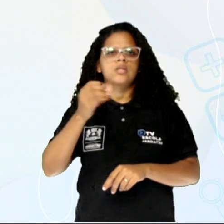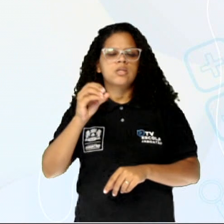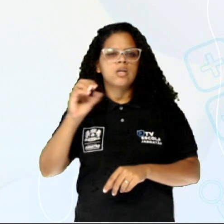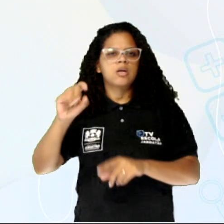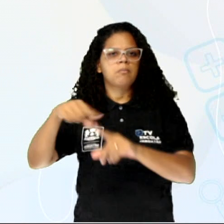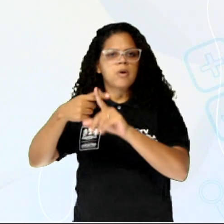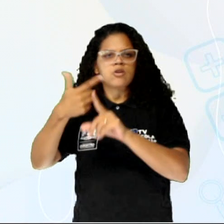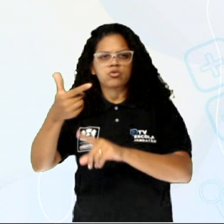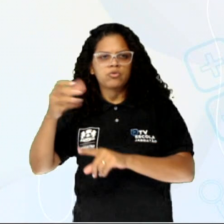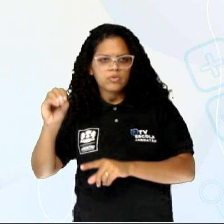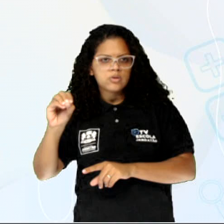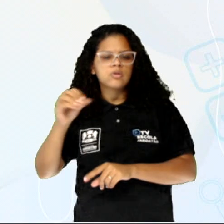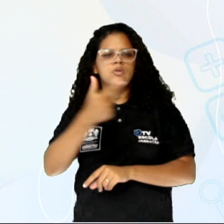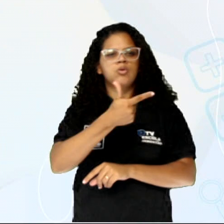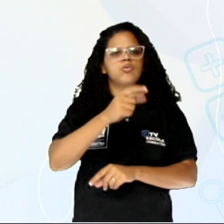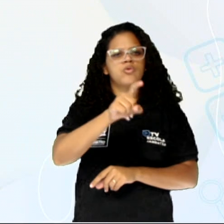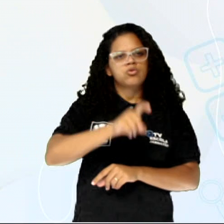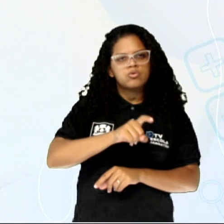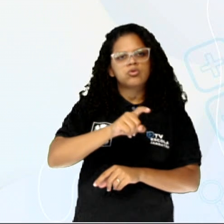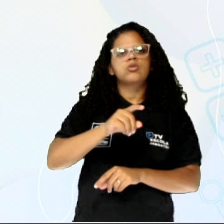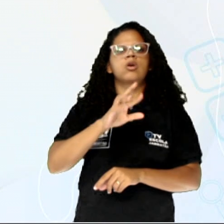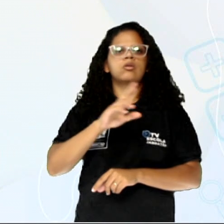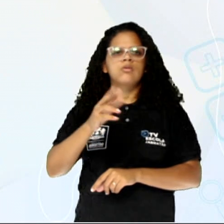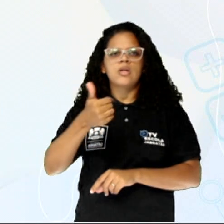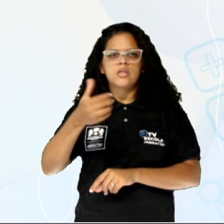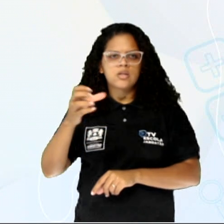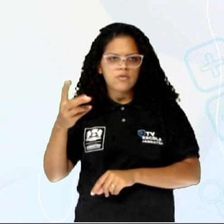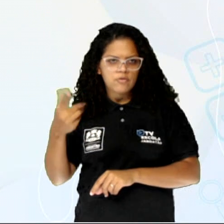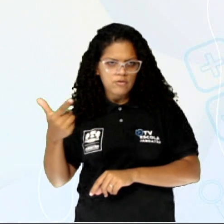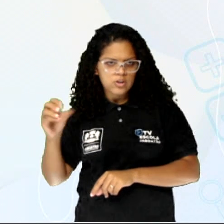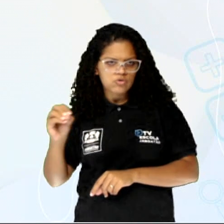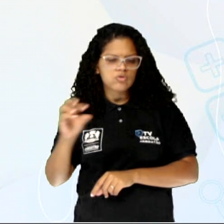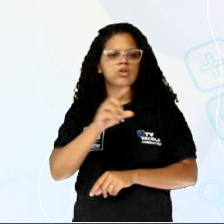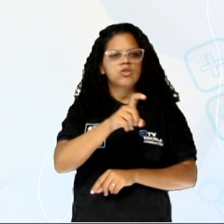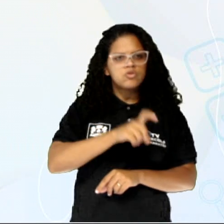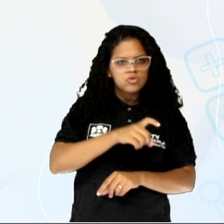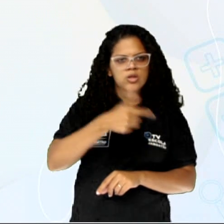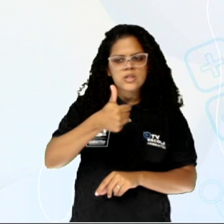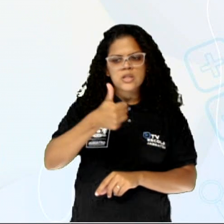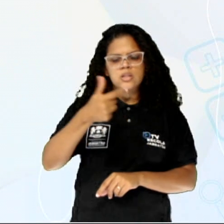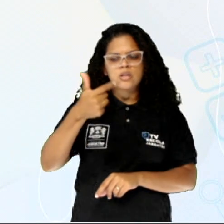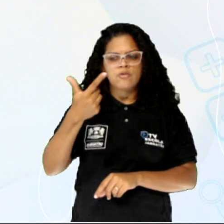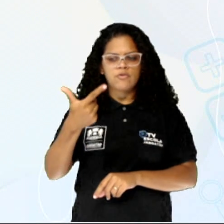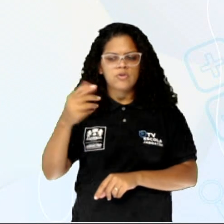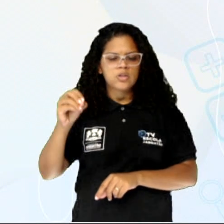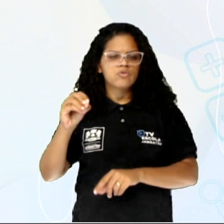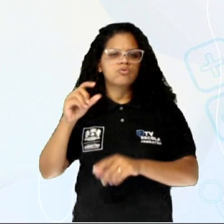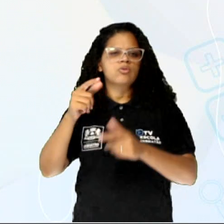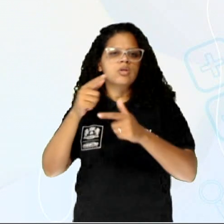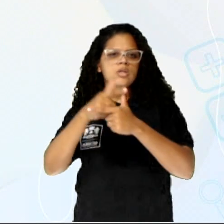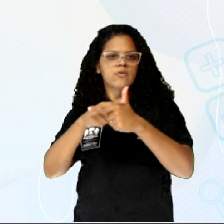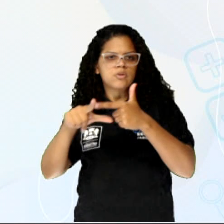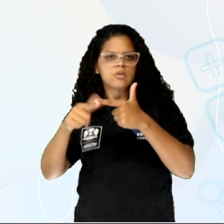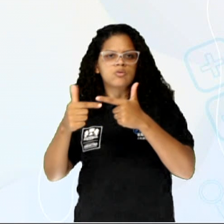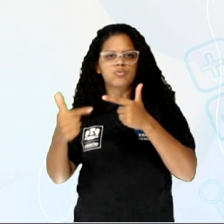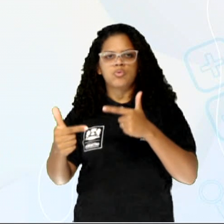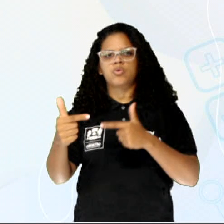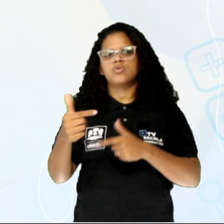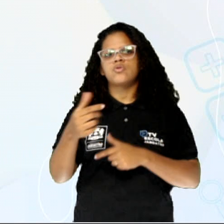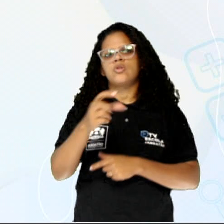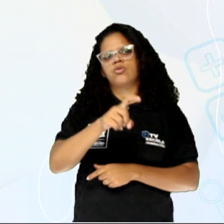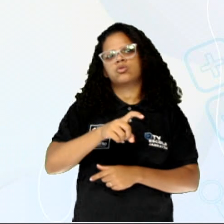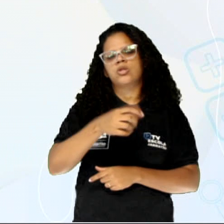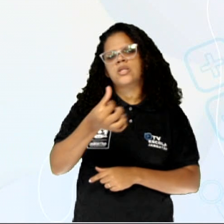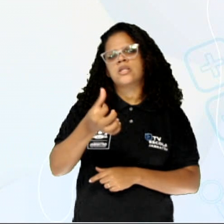igual a quanto? A 120. Então, x é 120 e o 2 passa dividindo. Dividindo vai dar